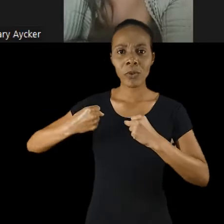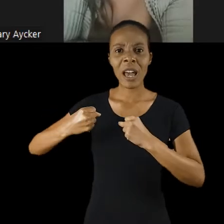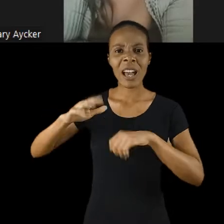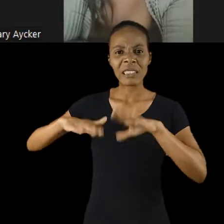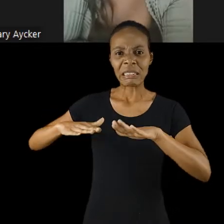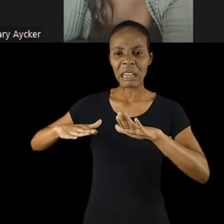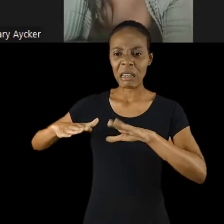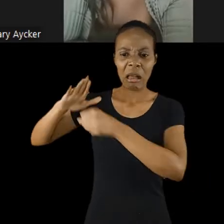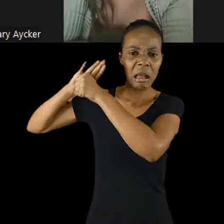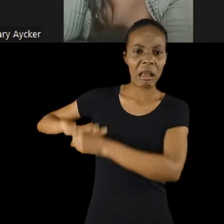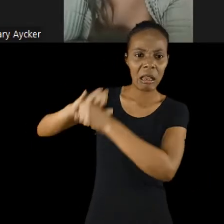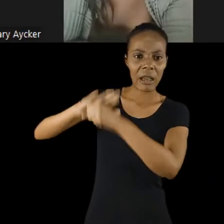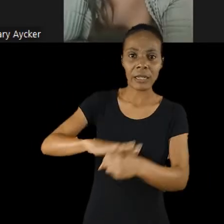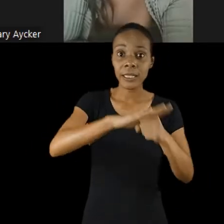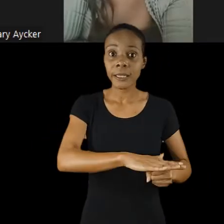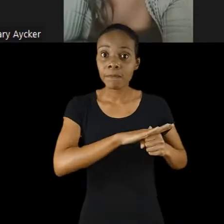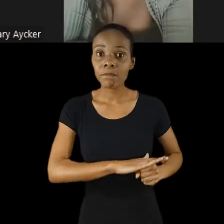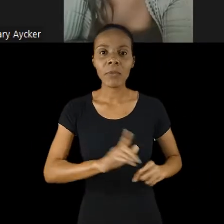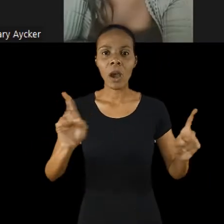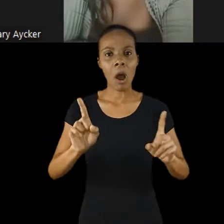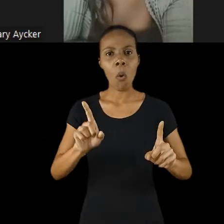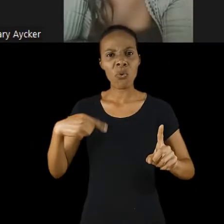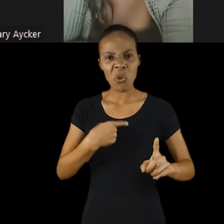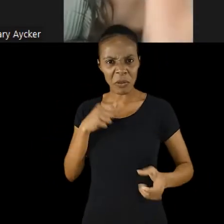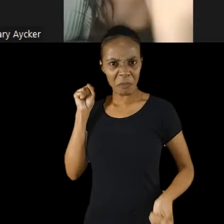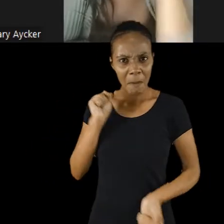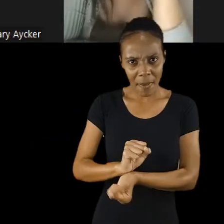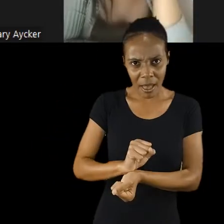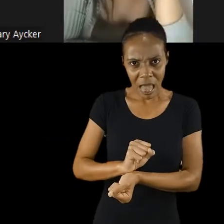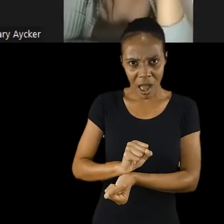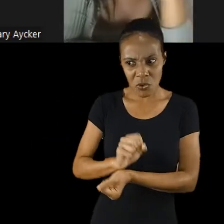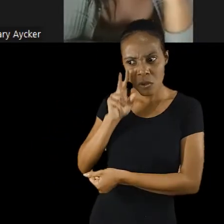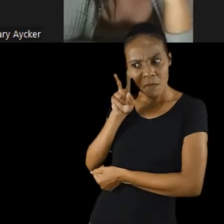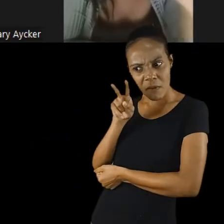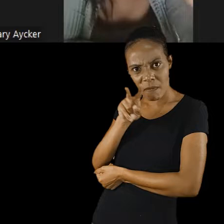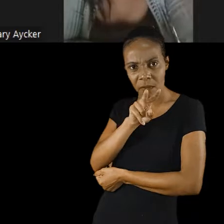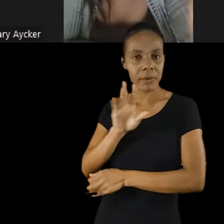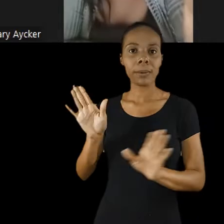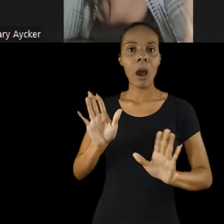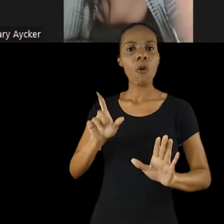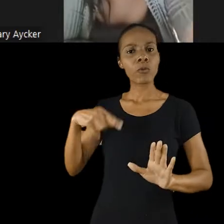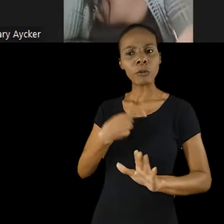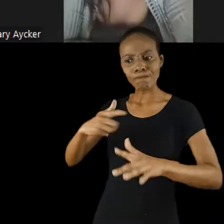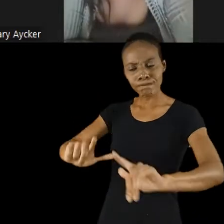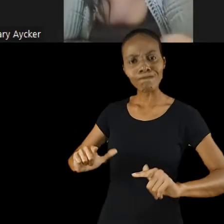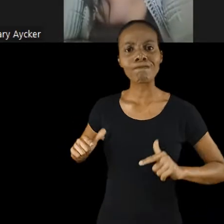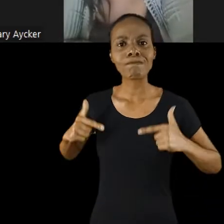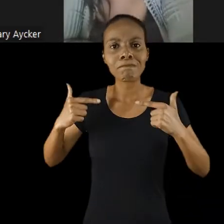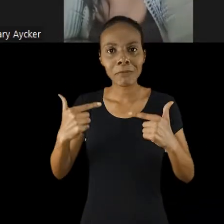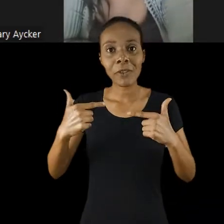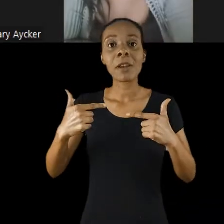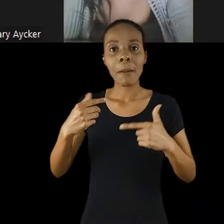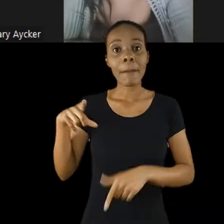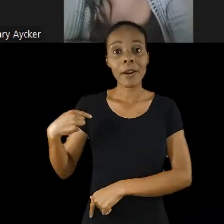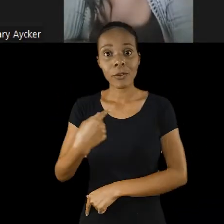não vai ficar parado, a gente vai empurrar na mesma medida, ou às vezes até mais, para que isso aconteça, para que as nossas